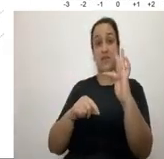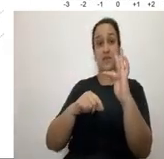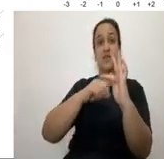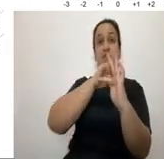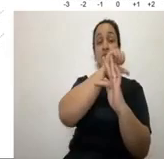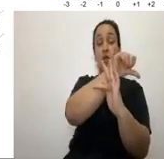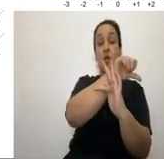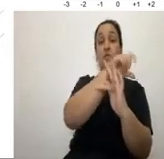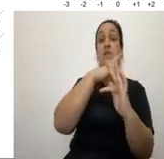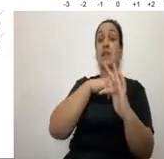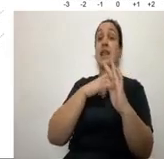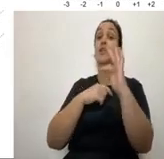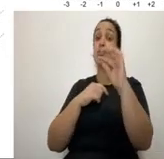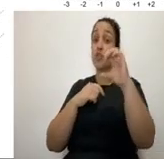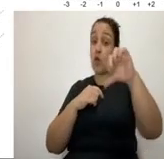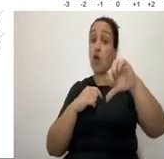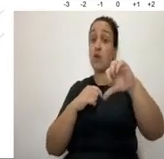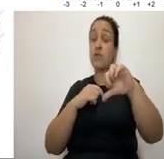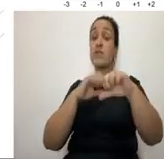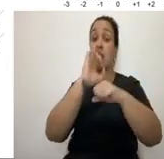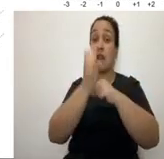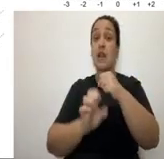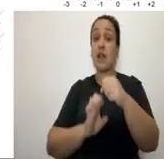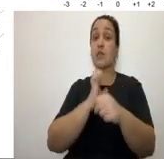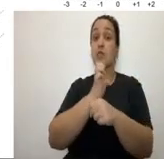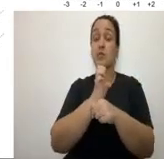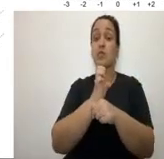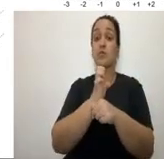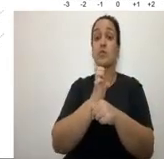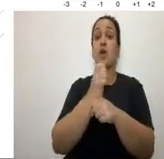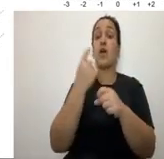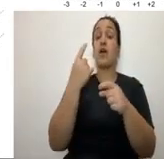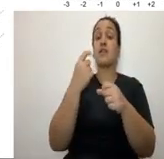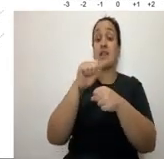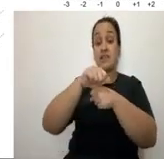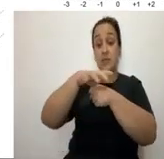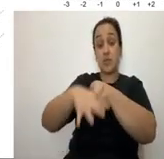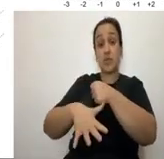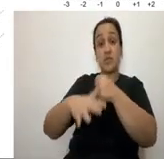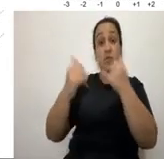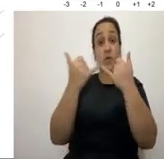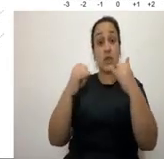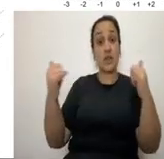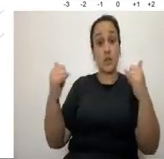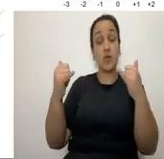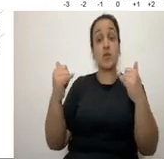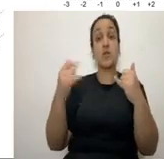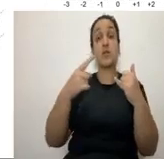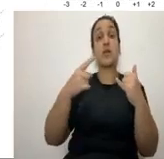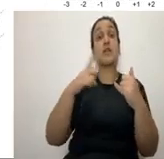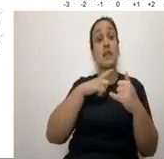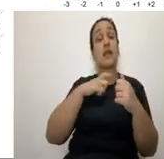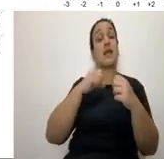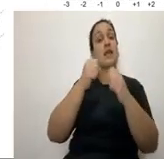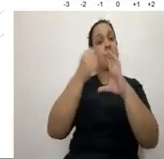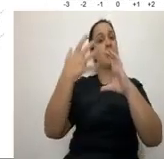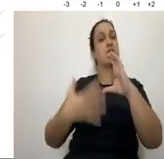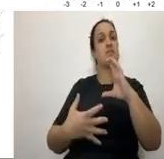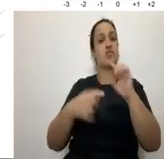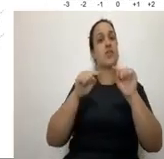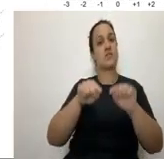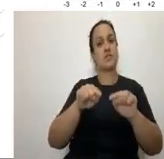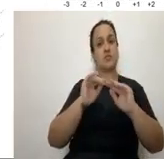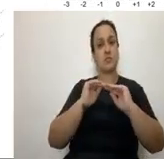dele, então ele tem 9 prótons. Como ele não tem carga, também tem 9 elétrons. A distribuição eletrônica dele fica com